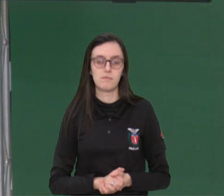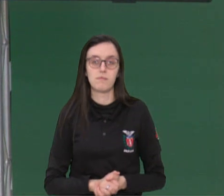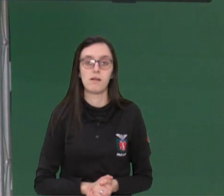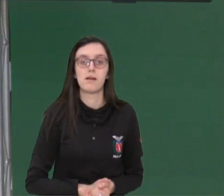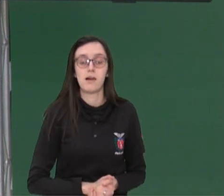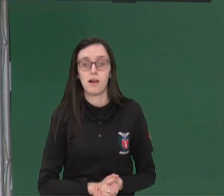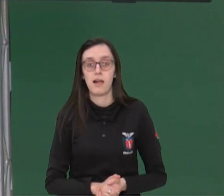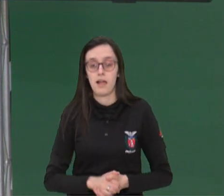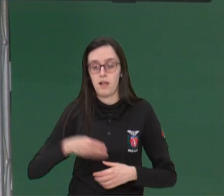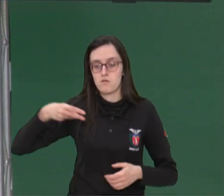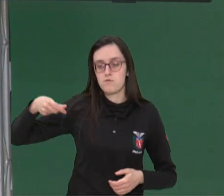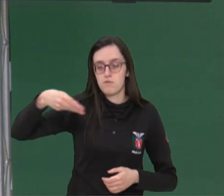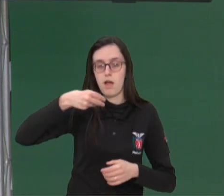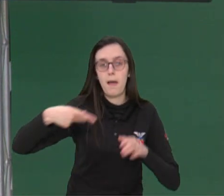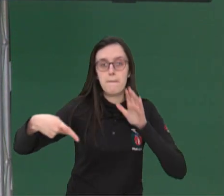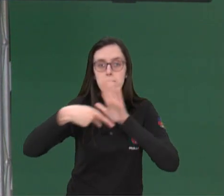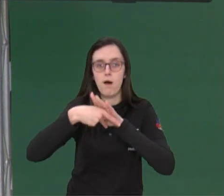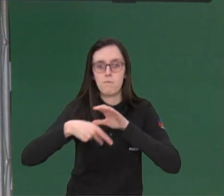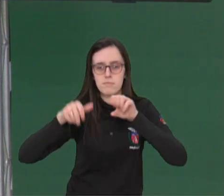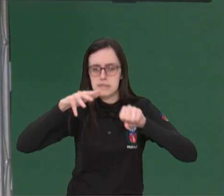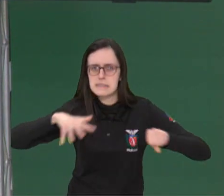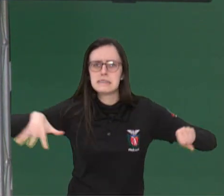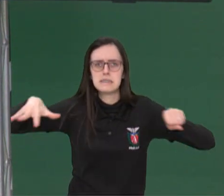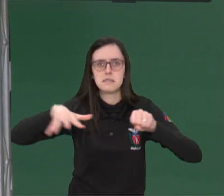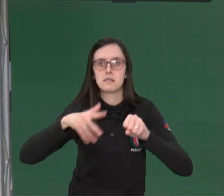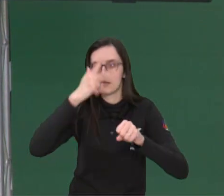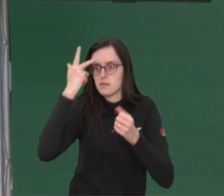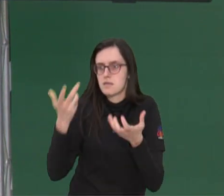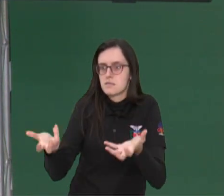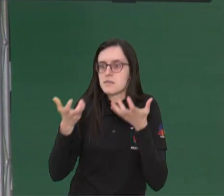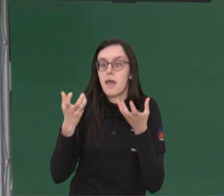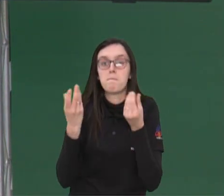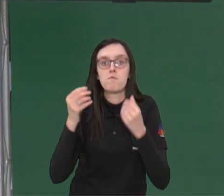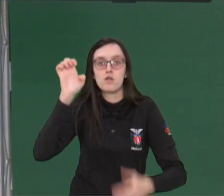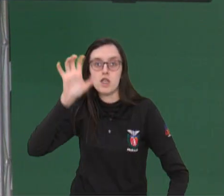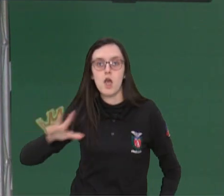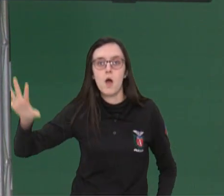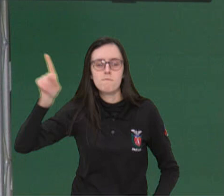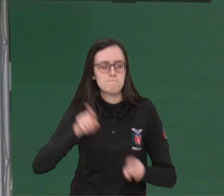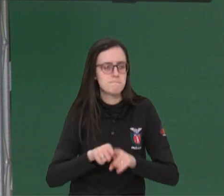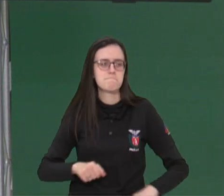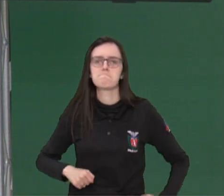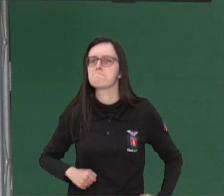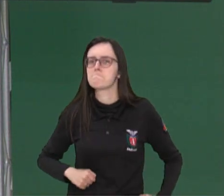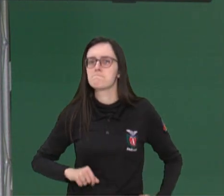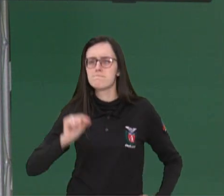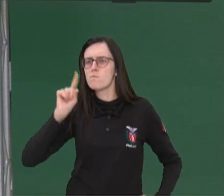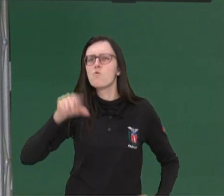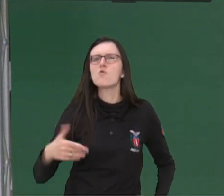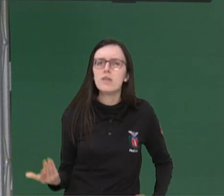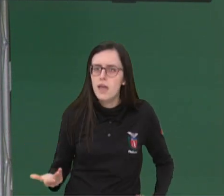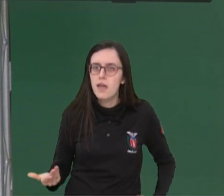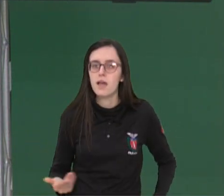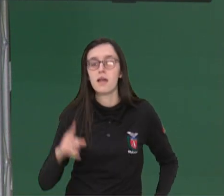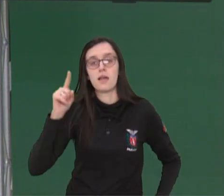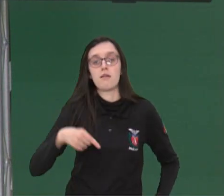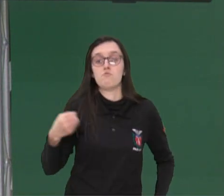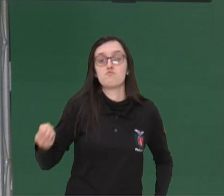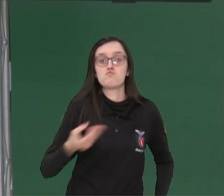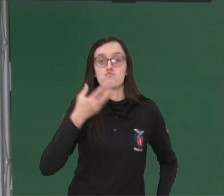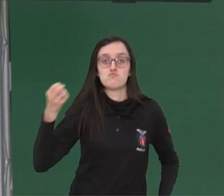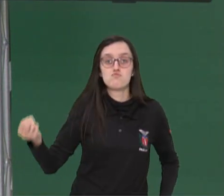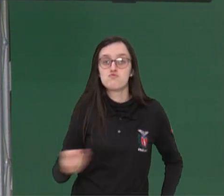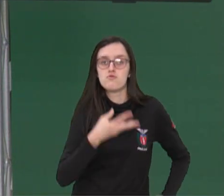As drogas do sertão eram muito cobiçadas na Europa e tratadas muitas vezes como novas